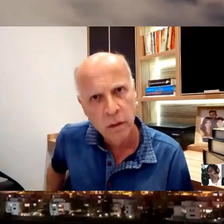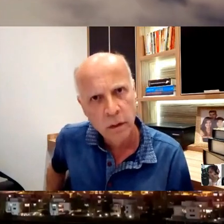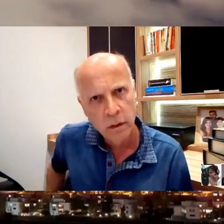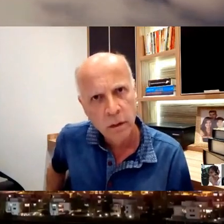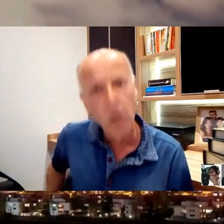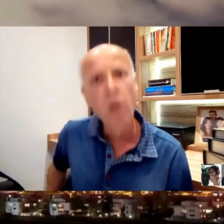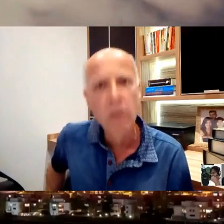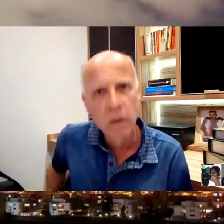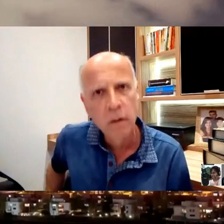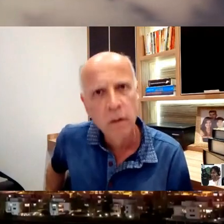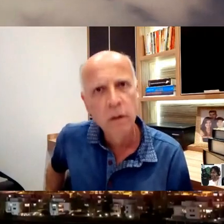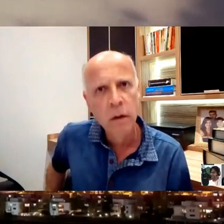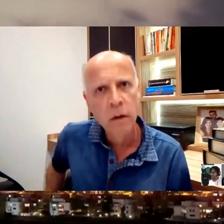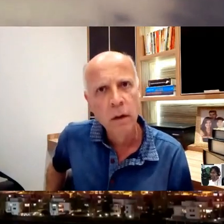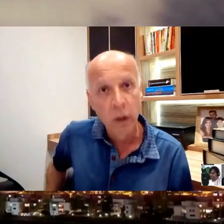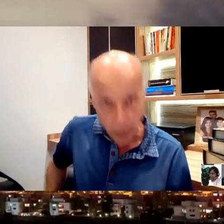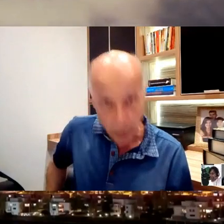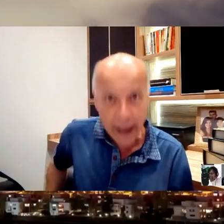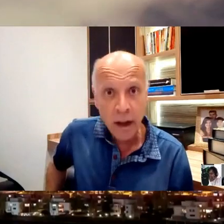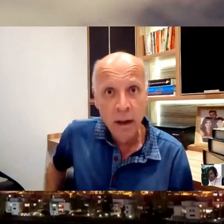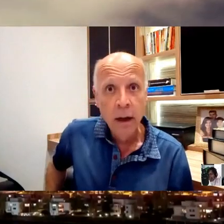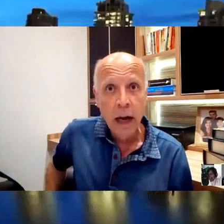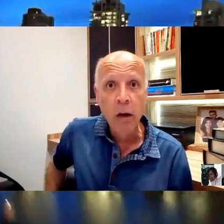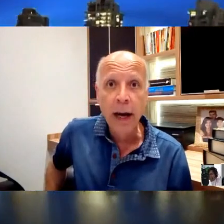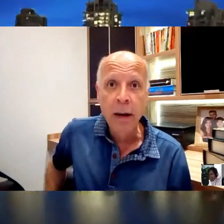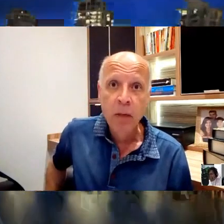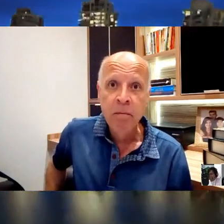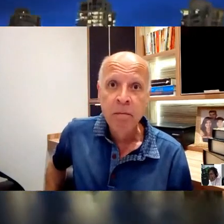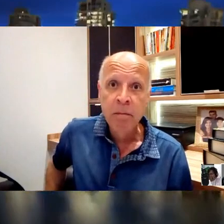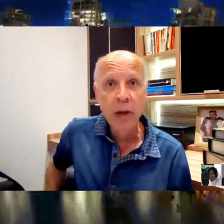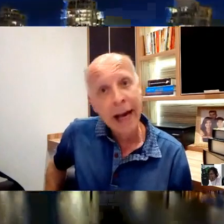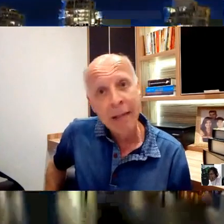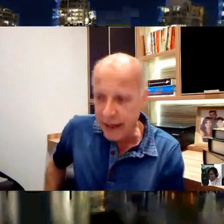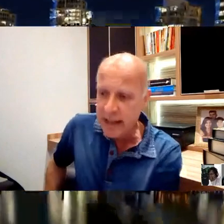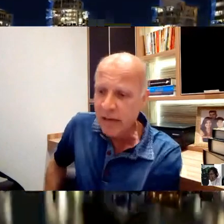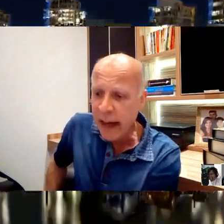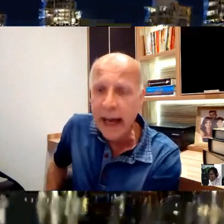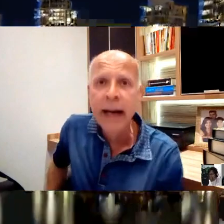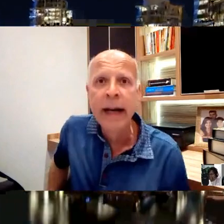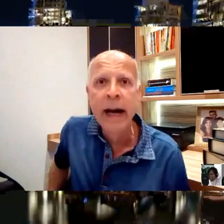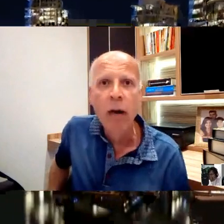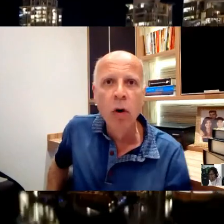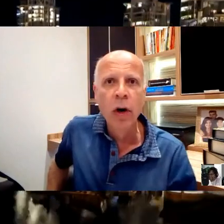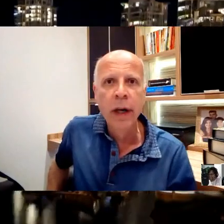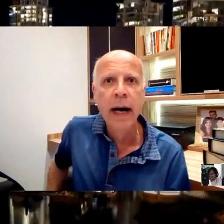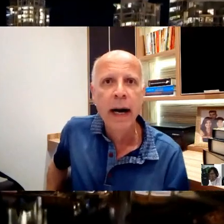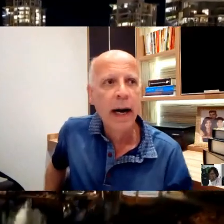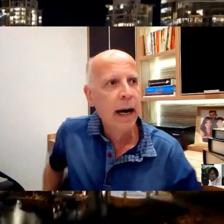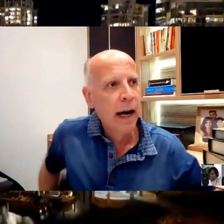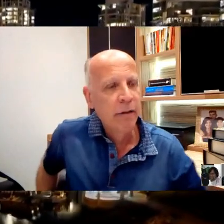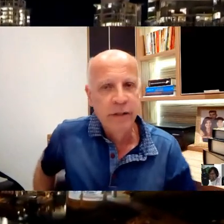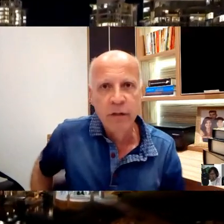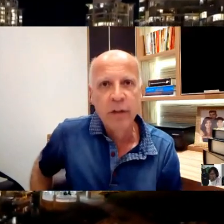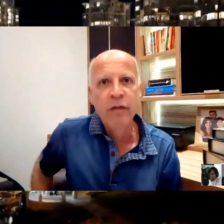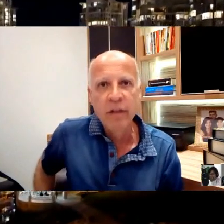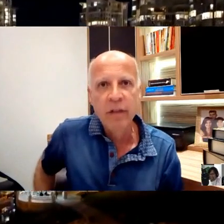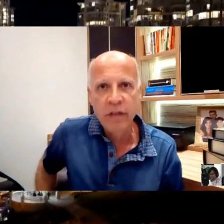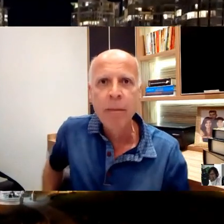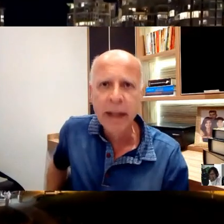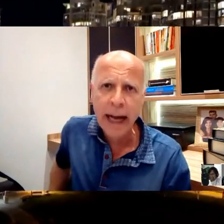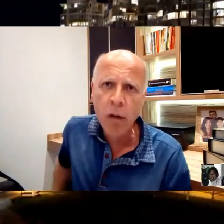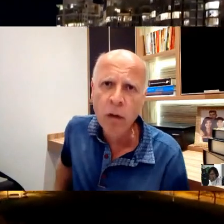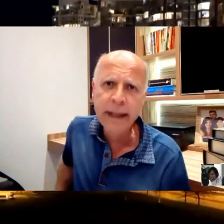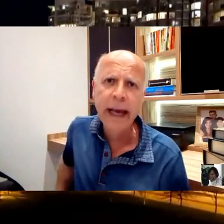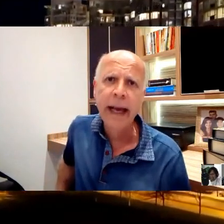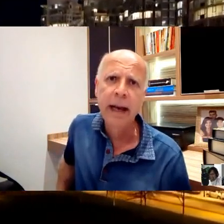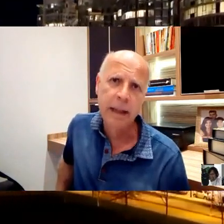cara, nem Pô, fala. não Valeu, é? obrigado, Sérgio. Agora, porque a empresa vai lá, né? A Oi, a É. Vivo, dá